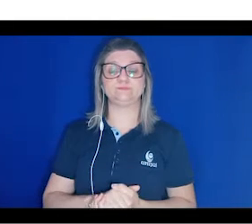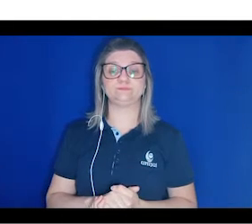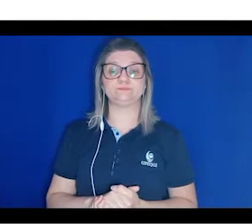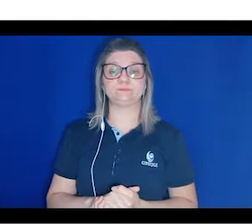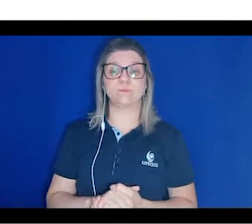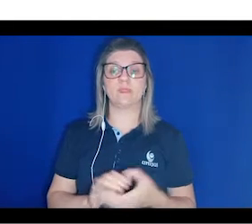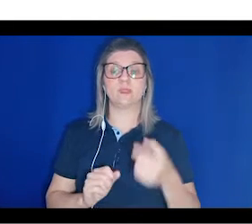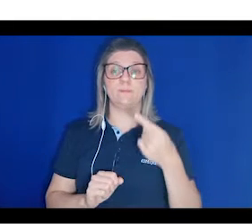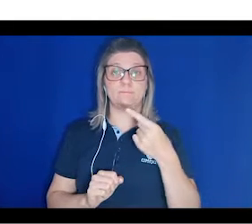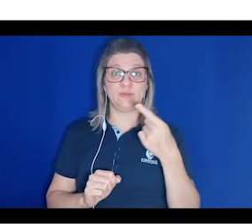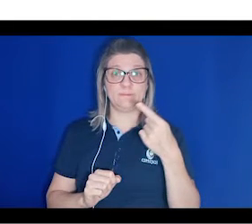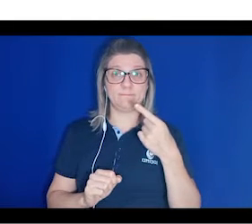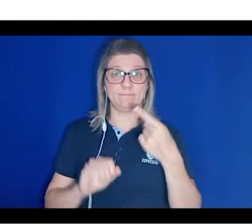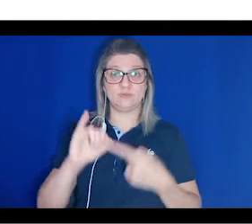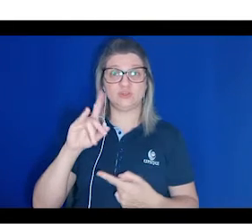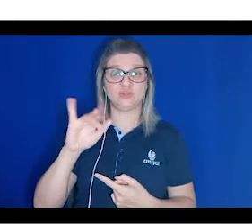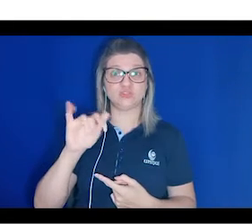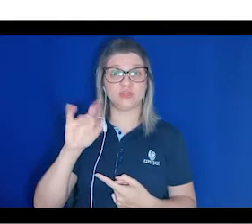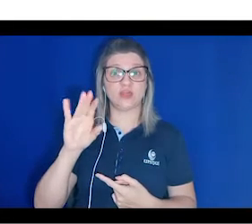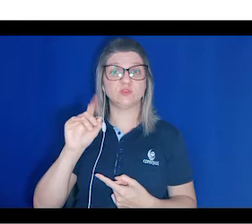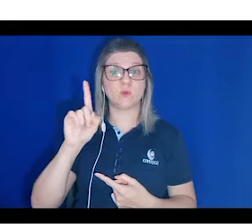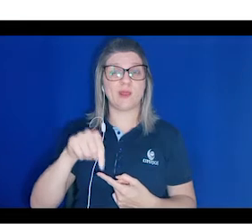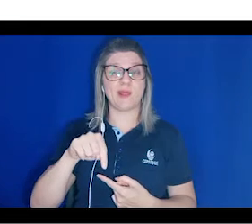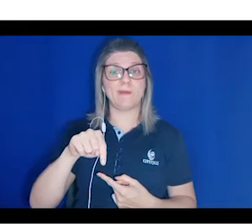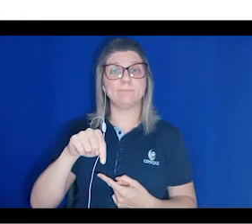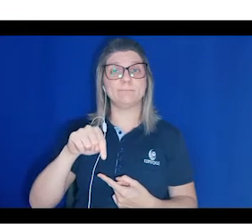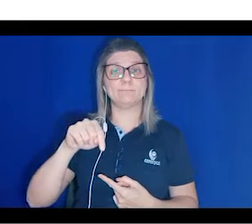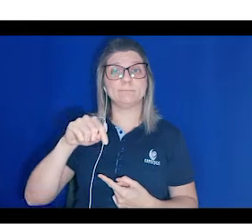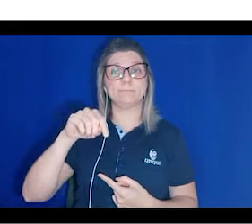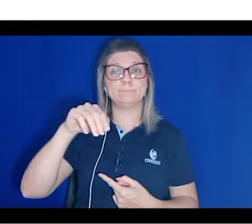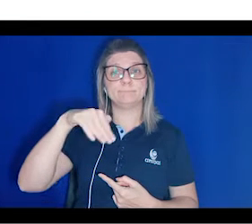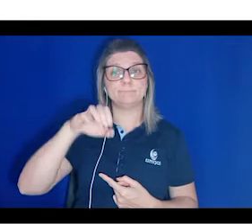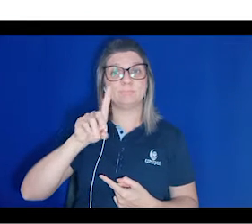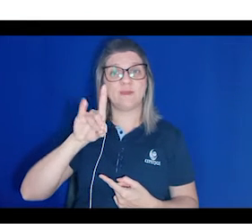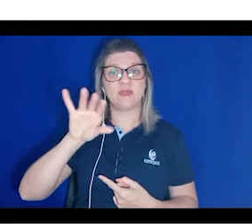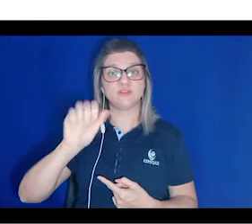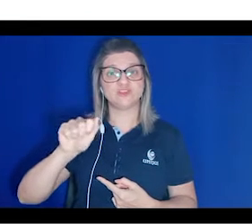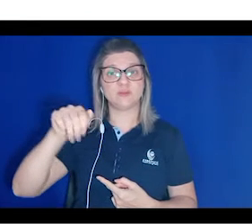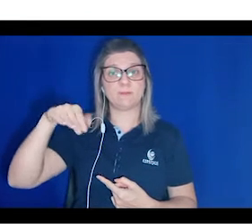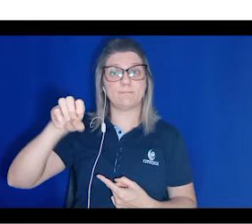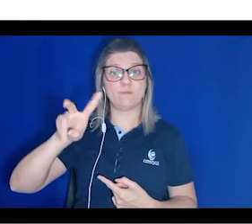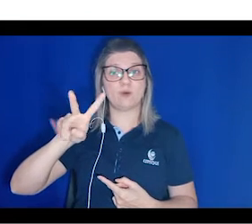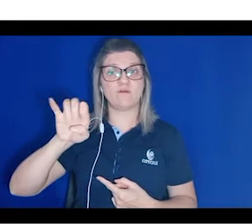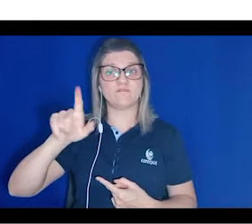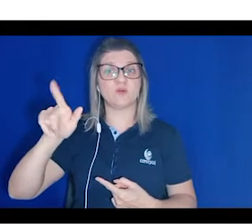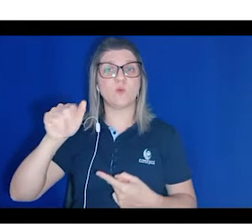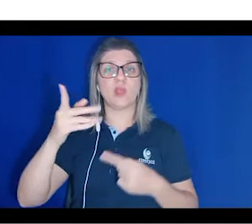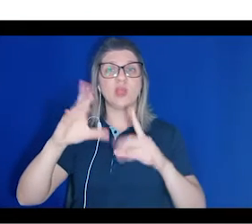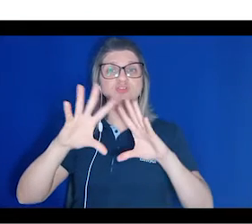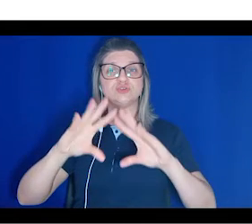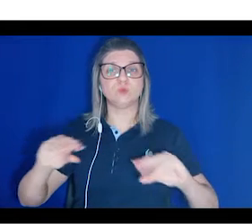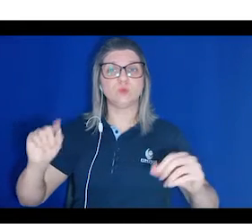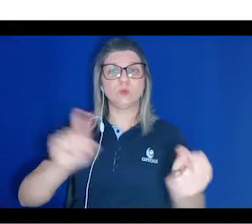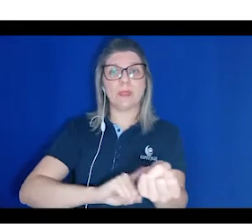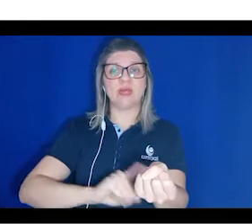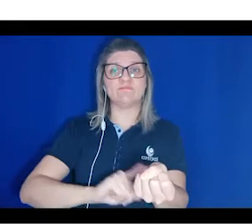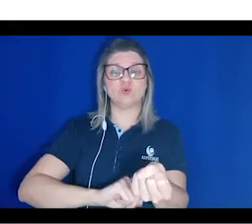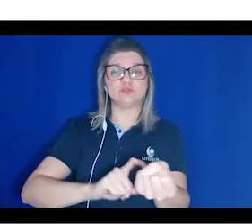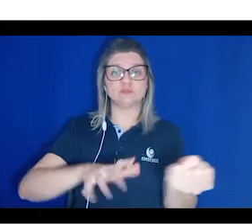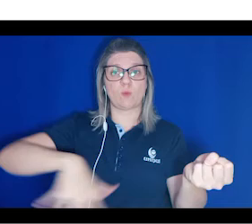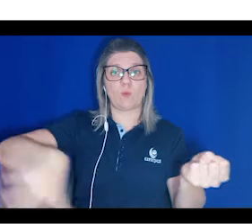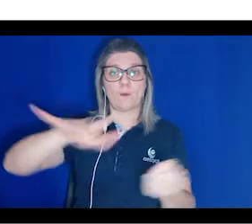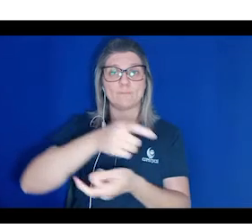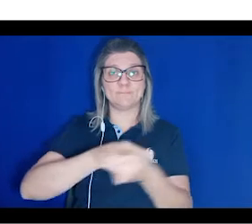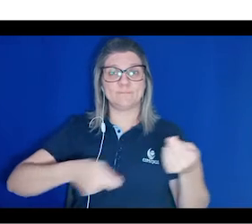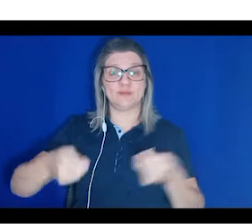O primeiro indicador criado foi a média móvel com o propósito de suavizar o nervosismo do mercado. Então imaginem, gente,